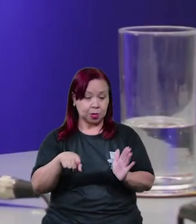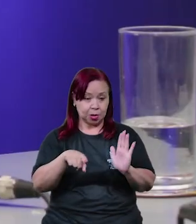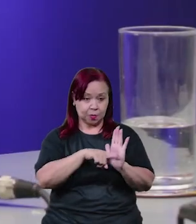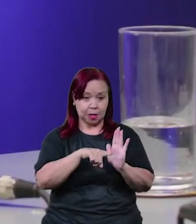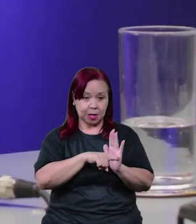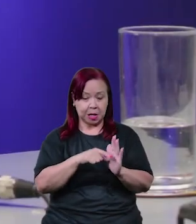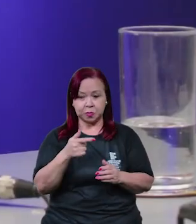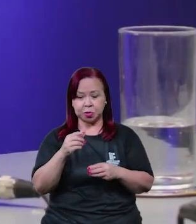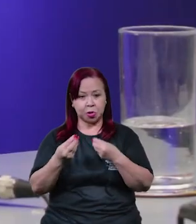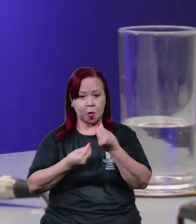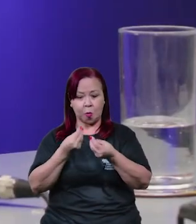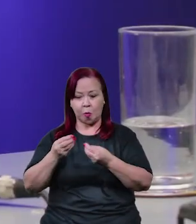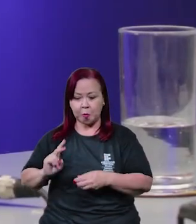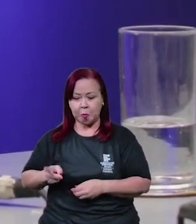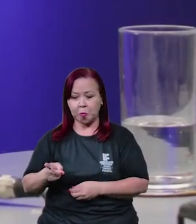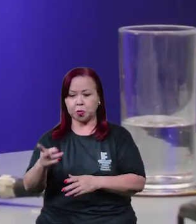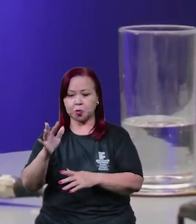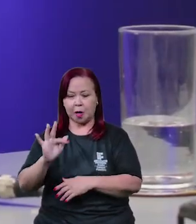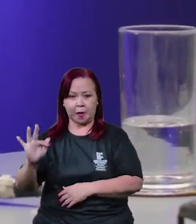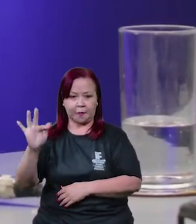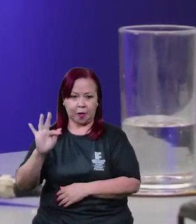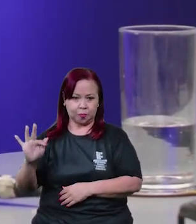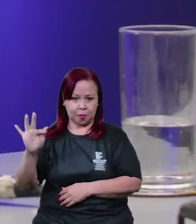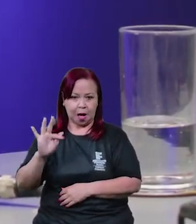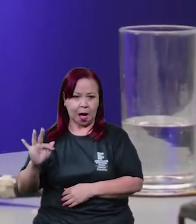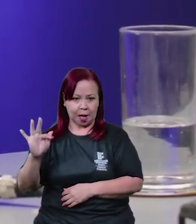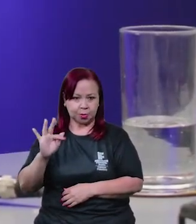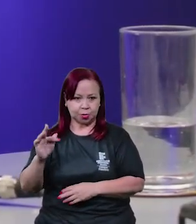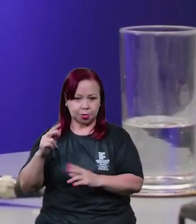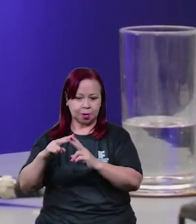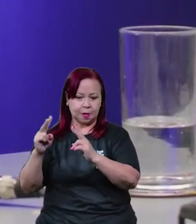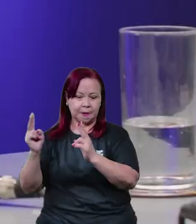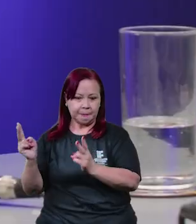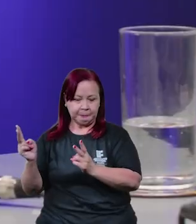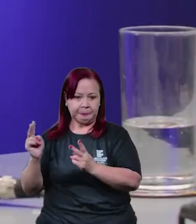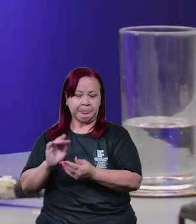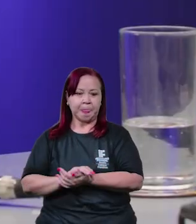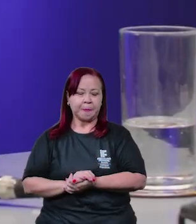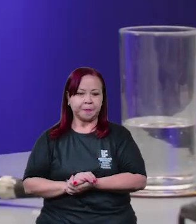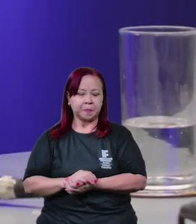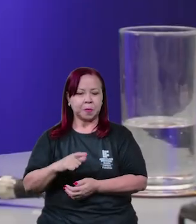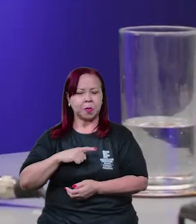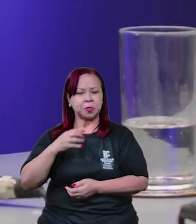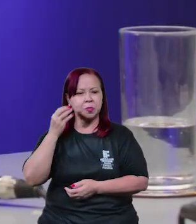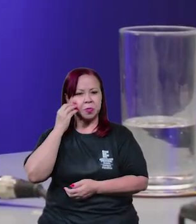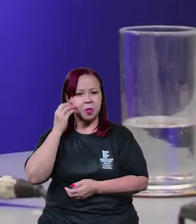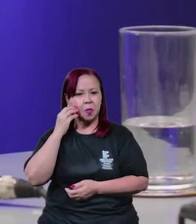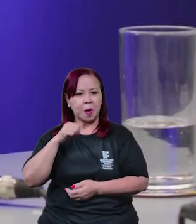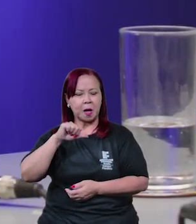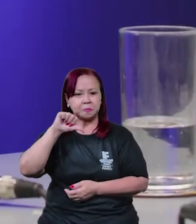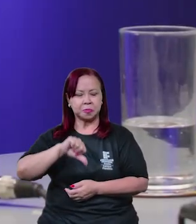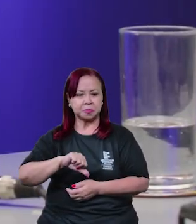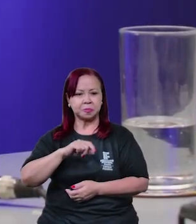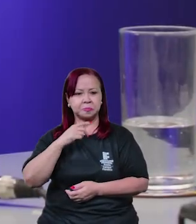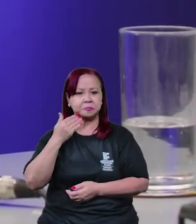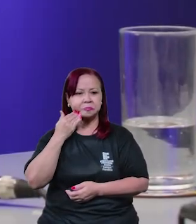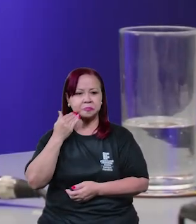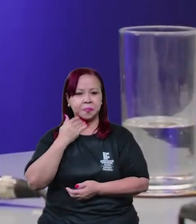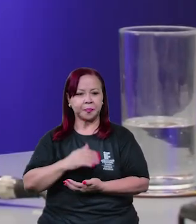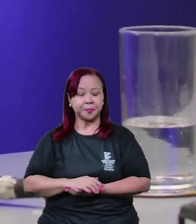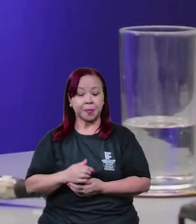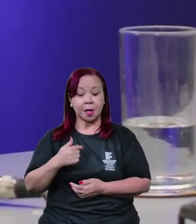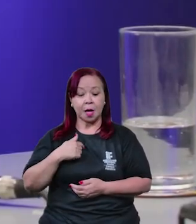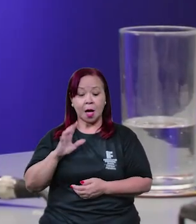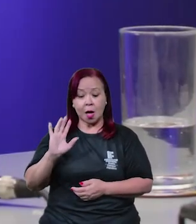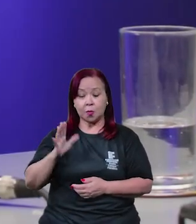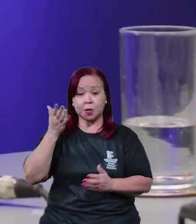tinha como eu seguir com a faculdade, tipo, pelo celular, que era bem ruinzinho na época, eu decidi focar inteiramente